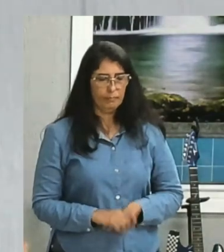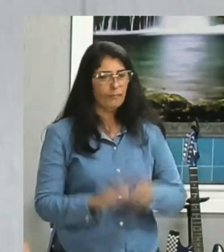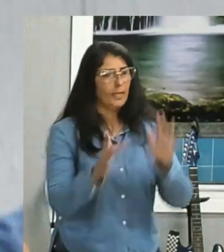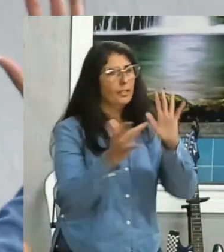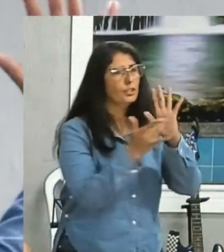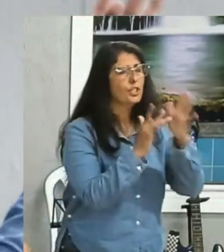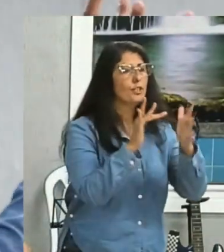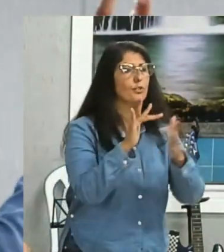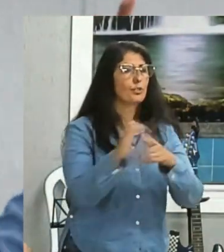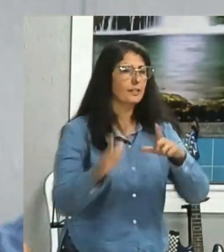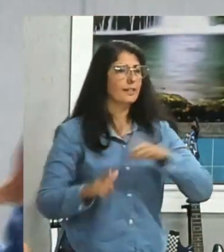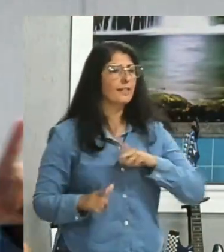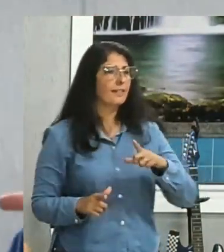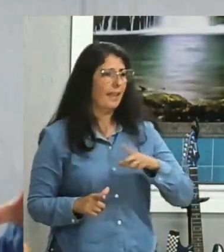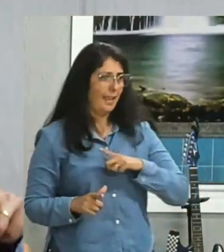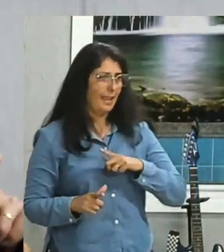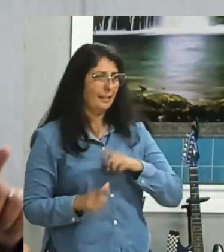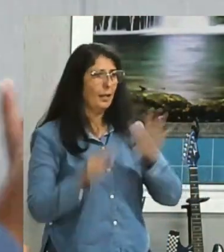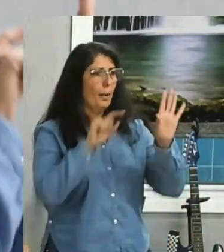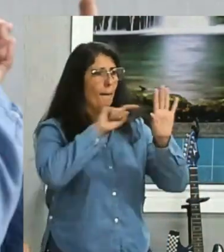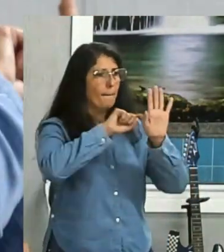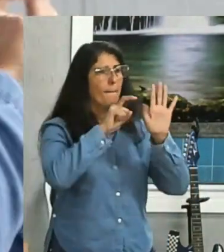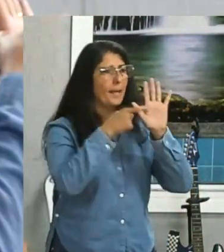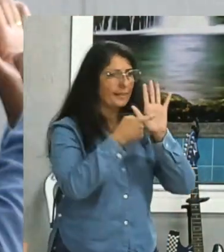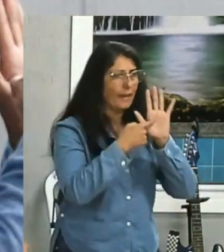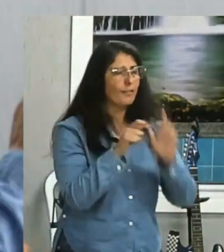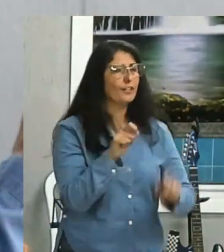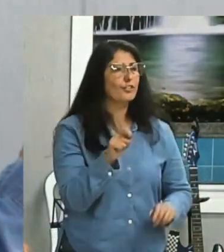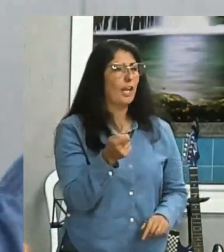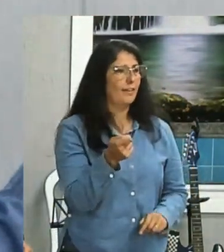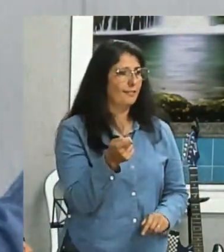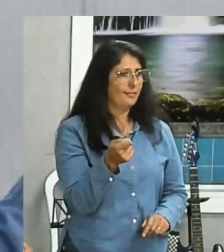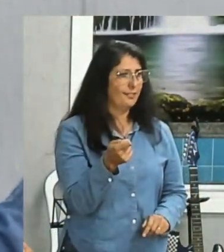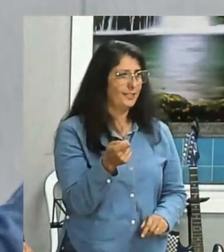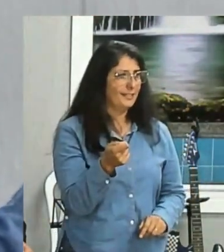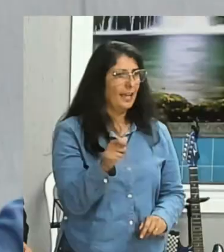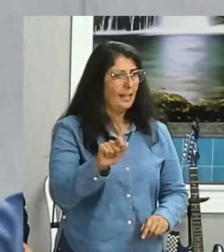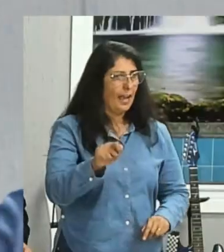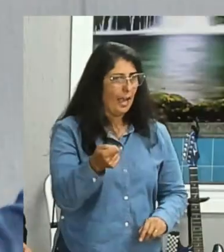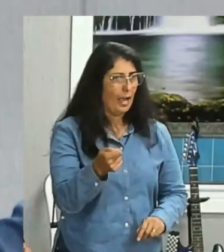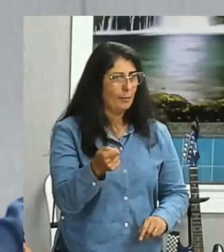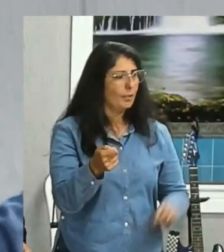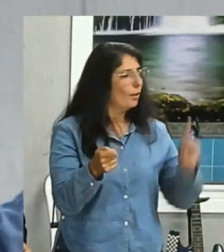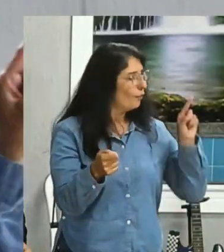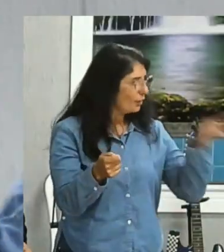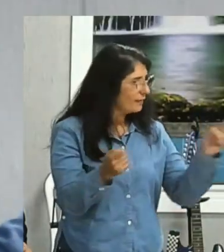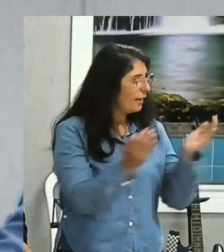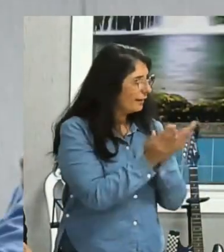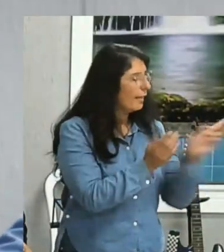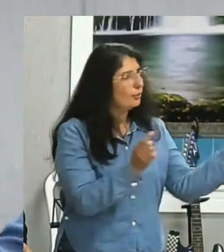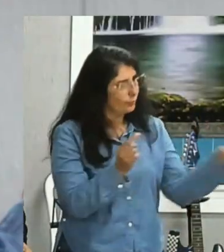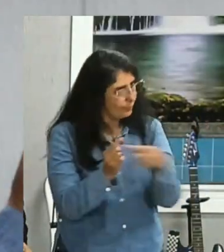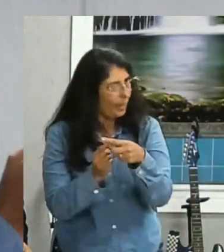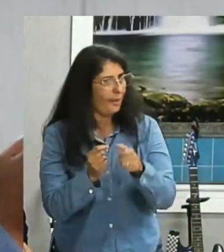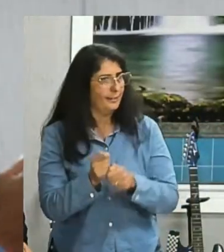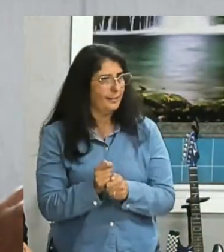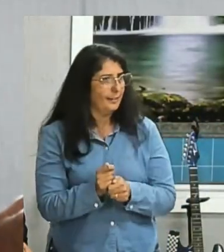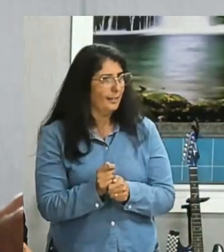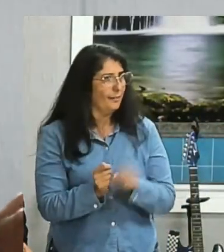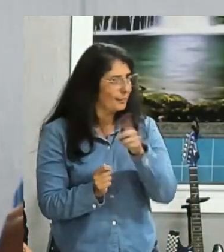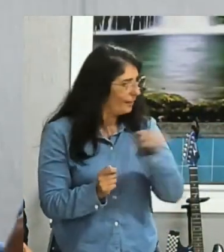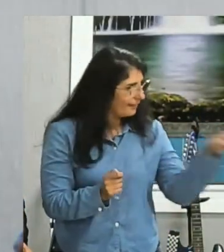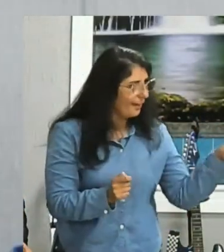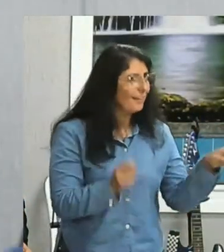Jesus tem a chave. Jesus é que determina quem vai morrer, quando vai morrer. Entende? Ele tem